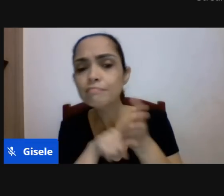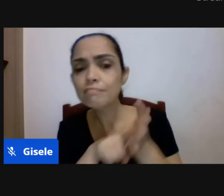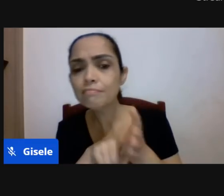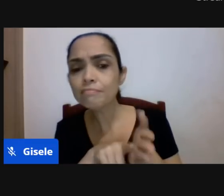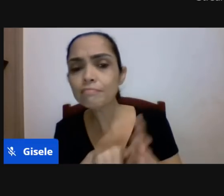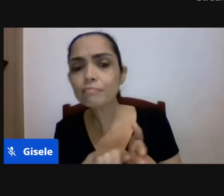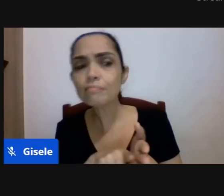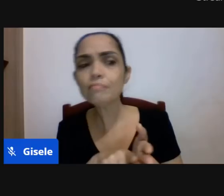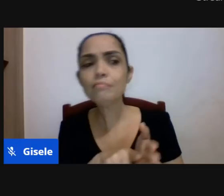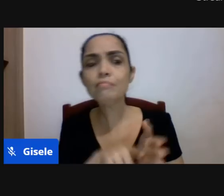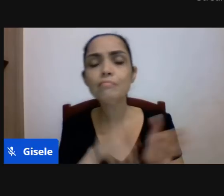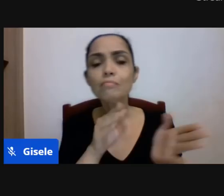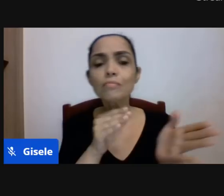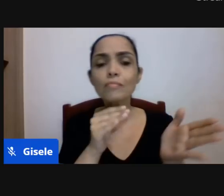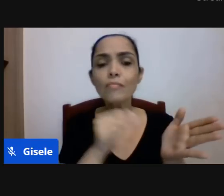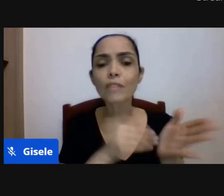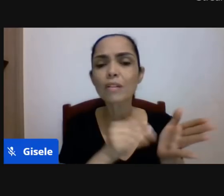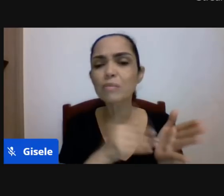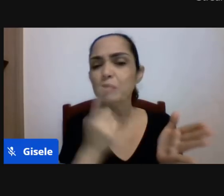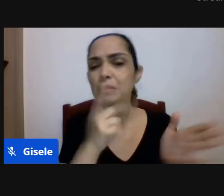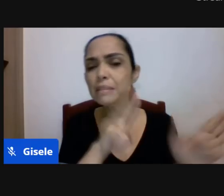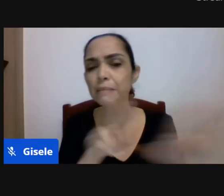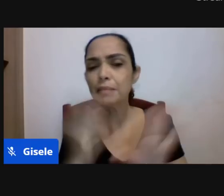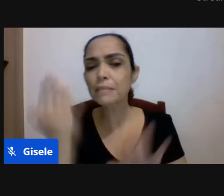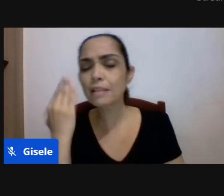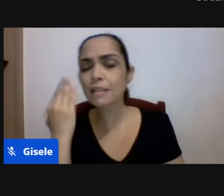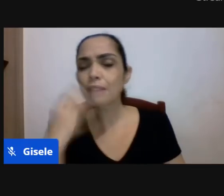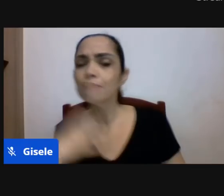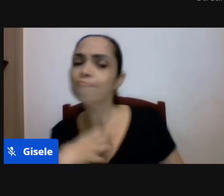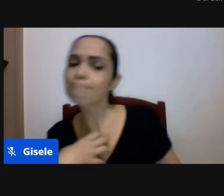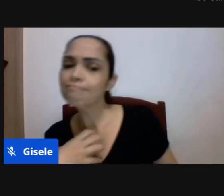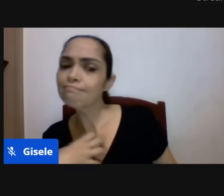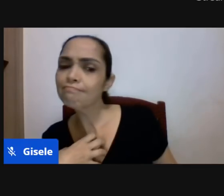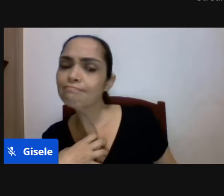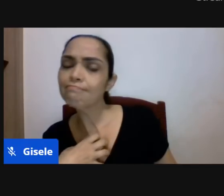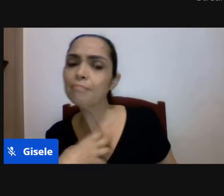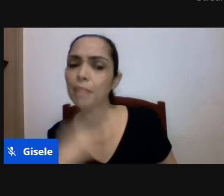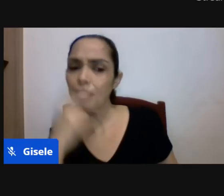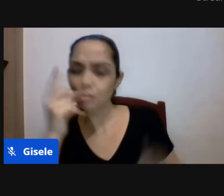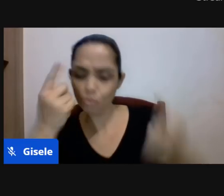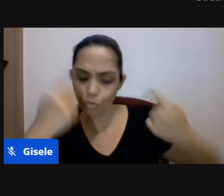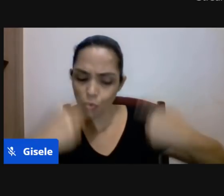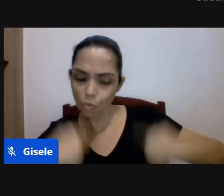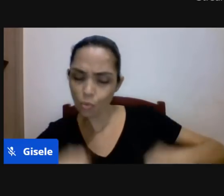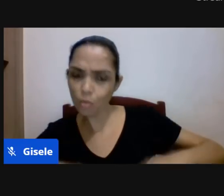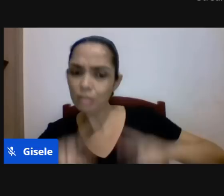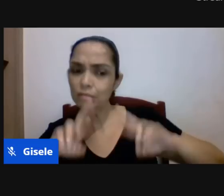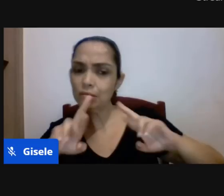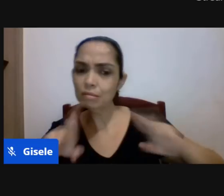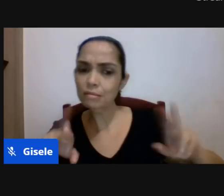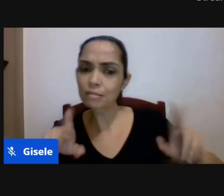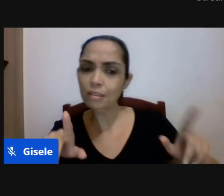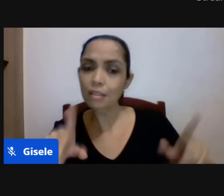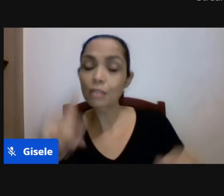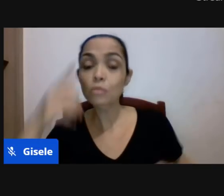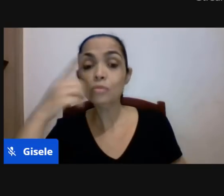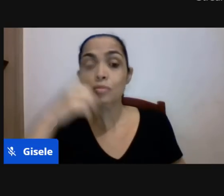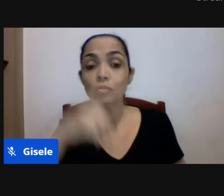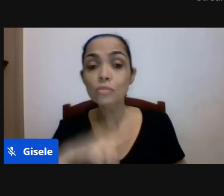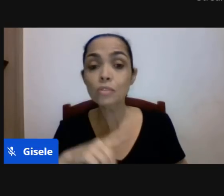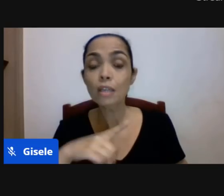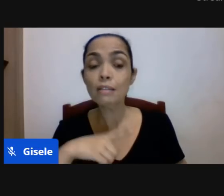7 dias houve algum sintoma de Covid. Tá? Isso no primeiro dia de aula. E nos demais dias, se houve algum sintoma nas